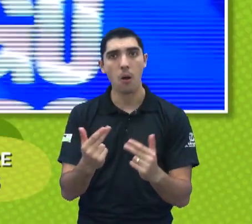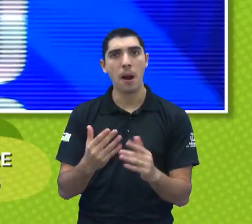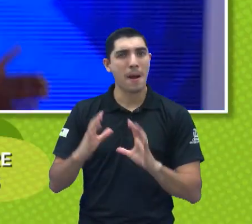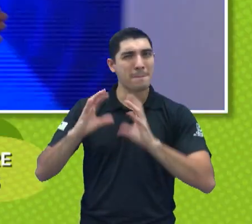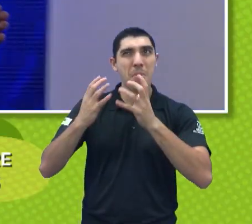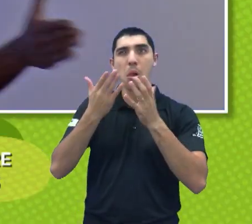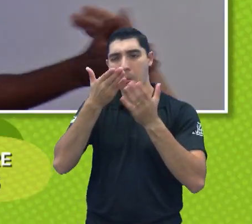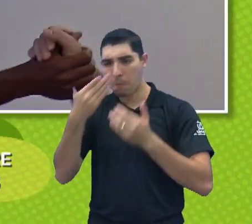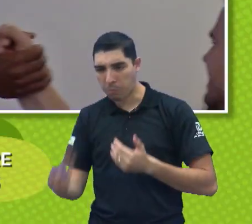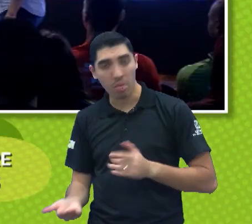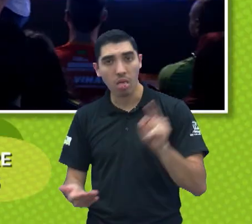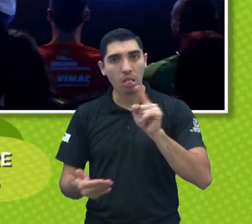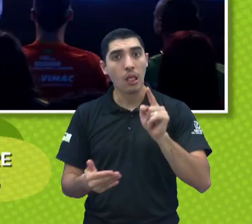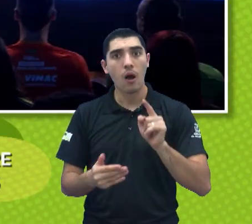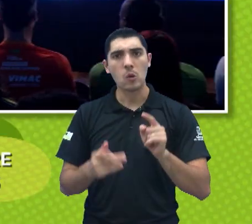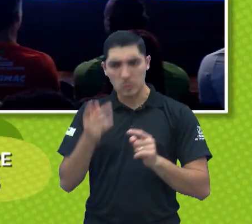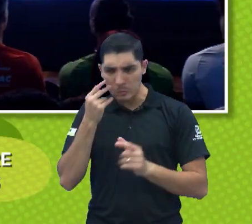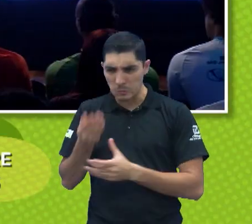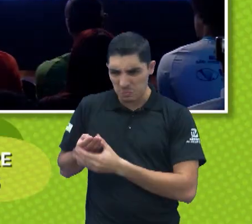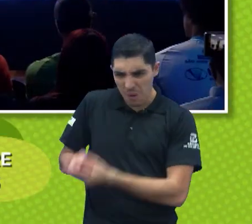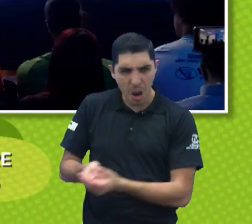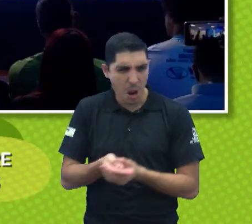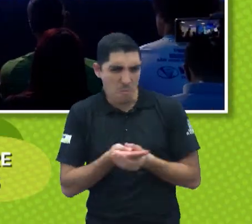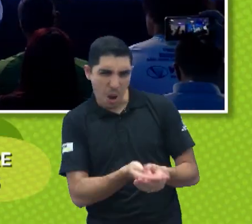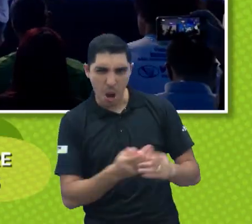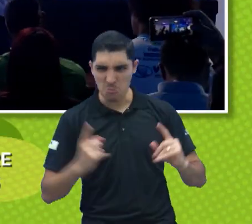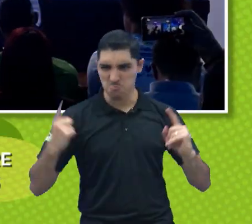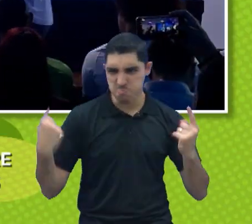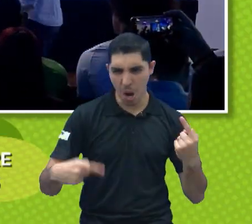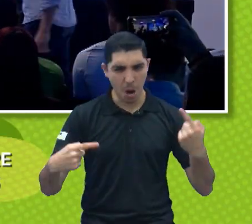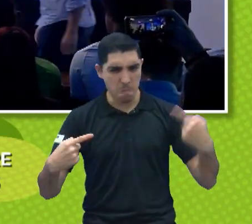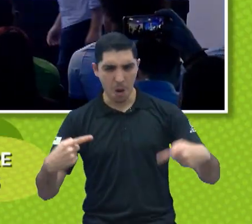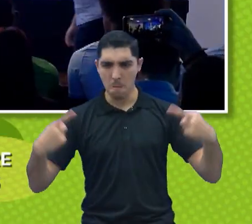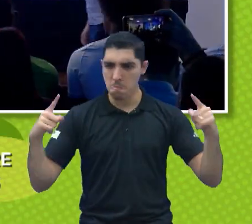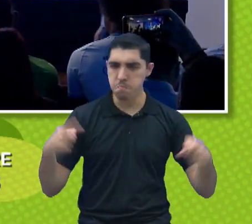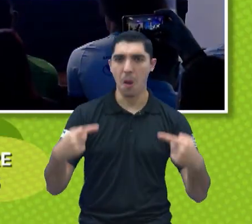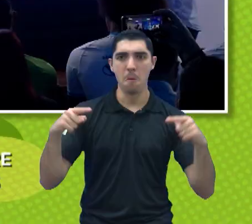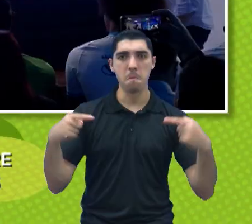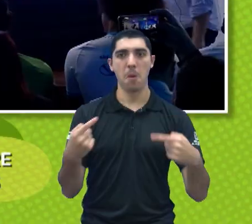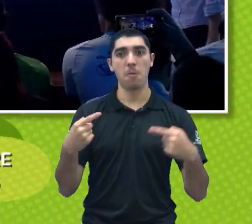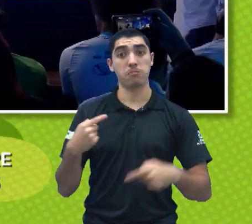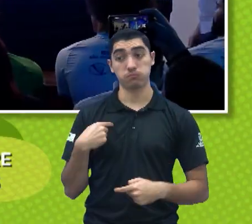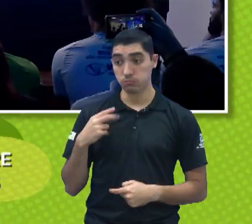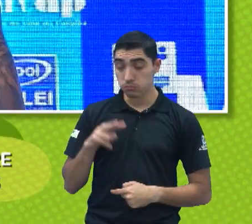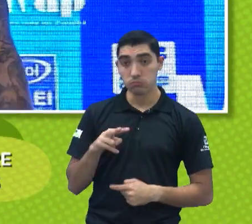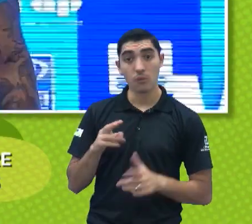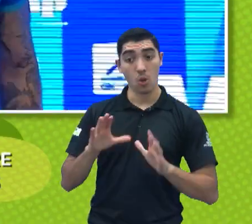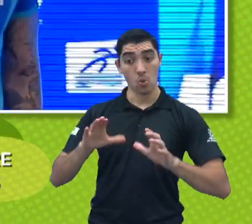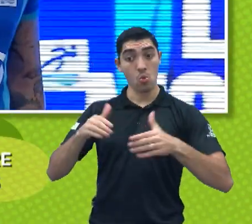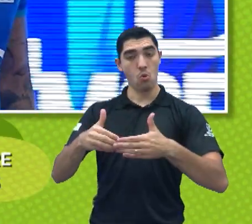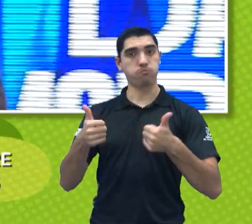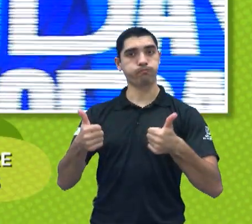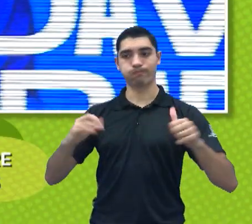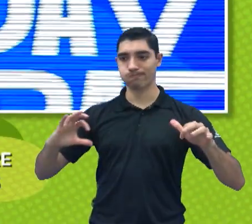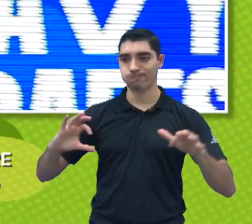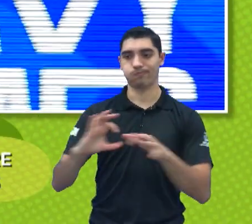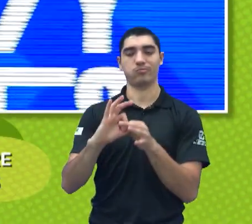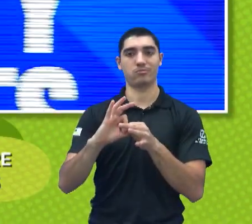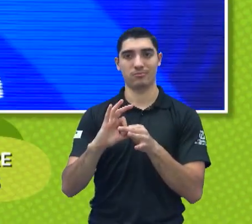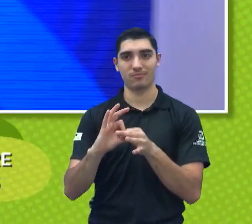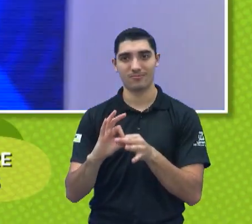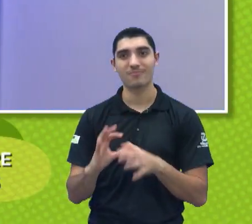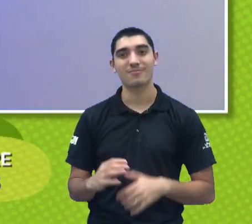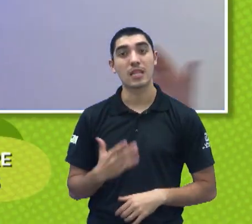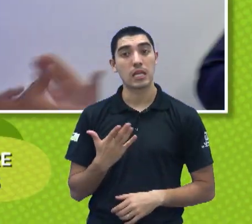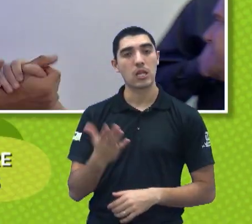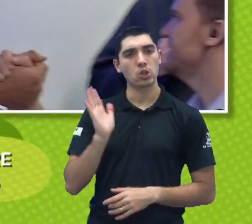querendo derrubar o outro no bom sentido. Sim. Isso é importante porque a gente consegue criar um grupo homogêneo. A gente fez um jogo treino